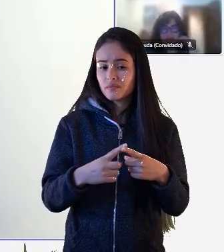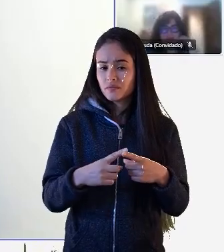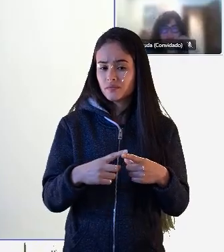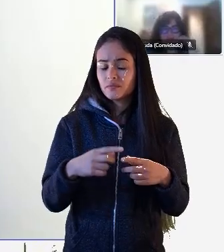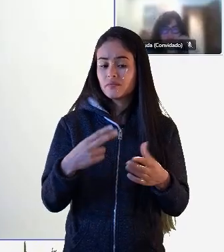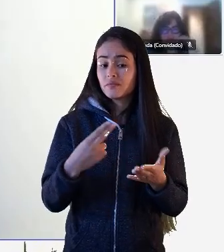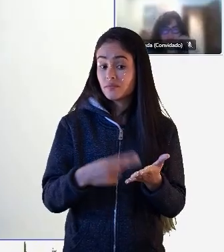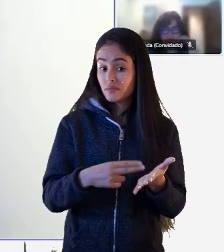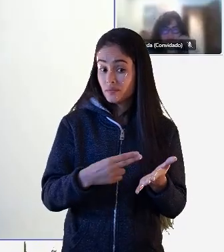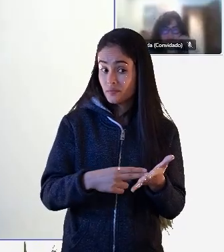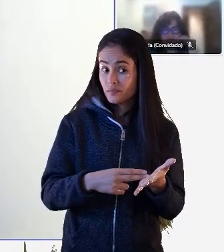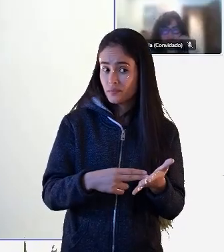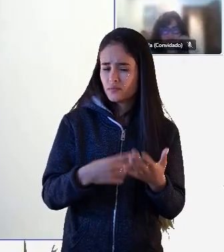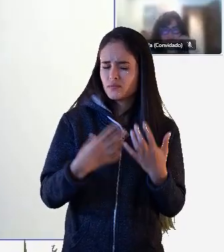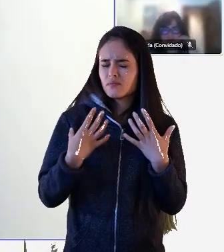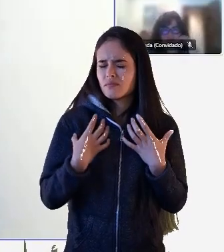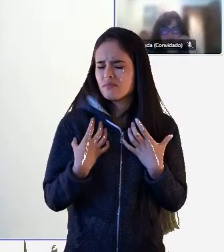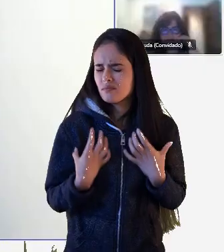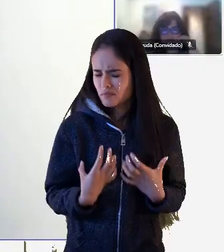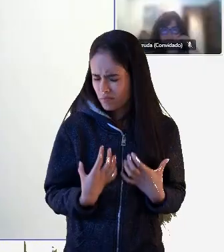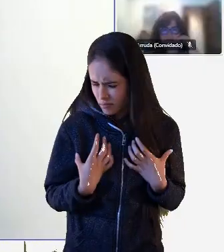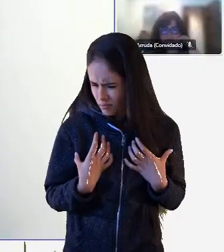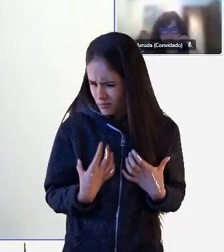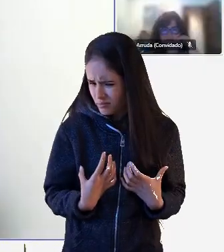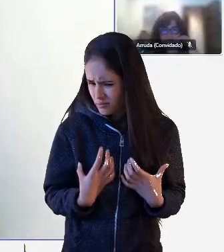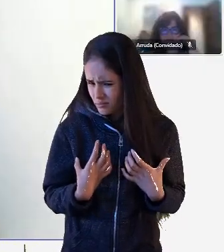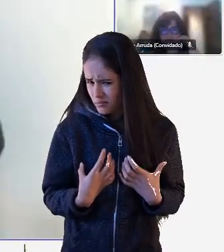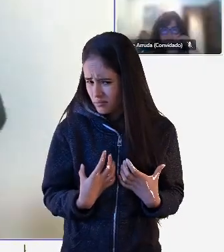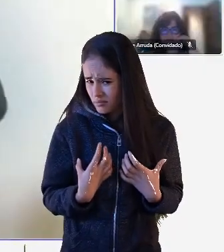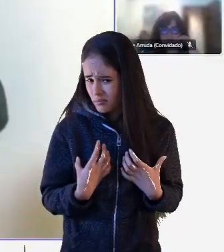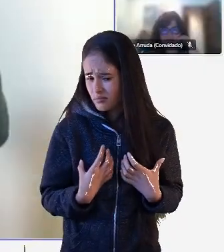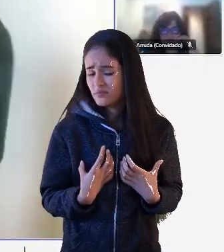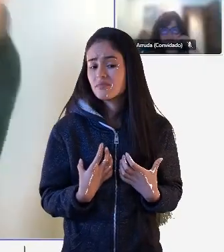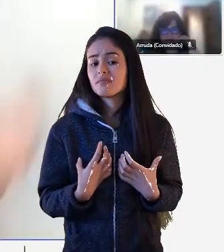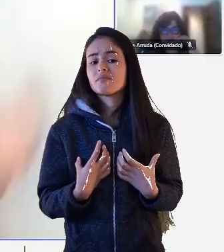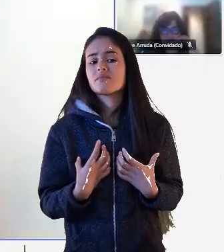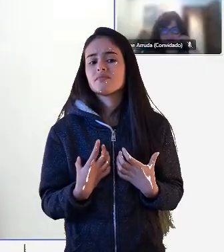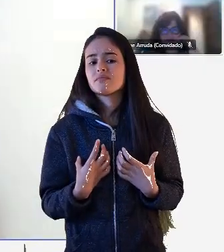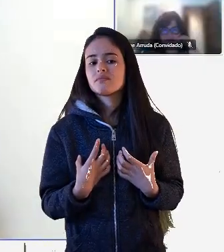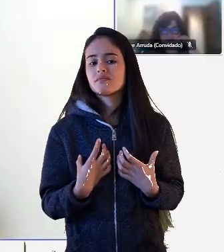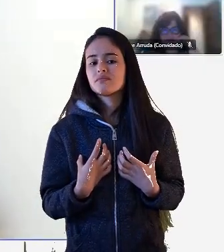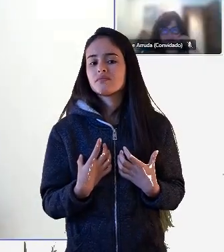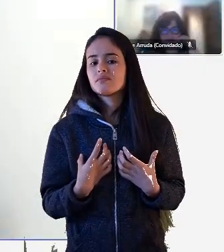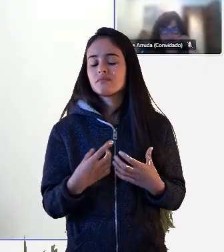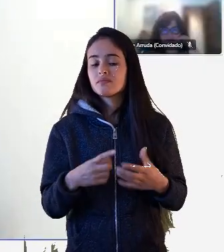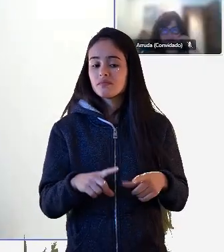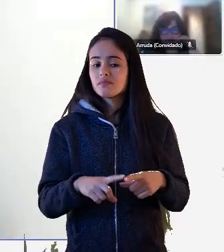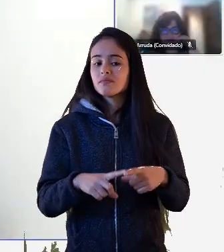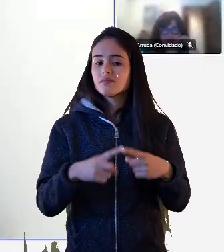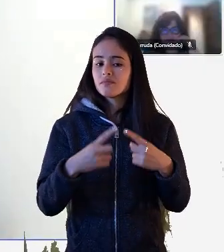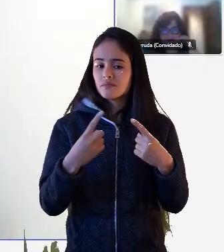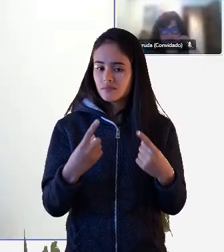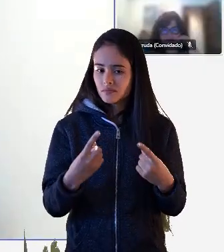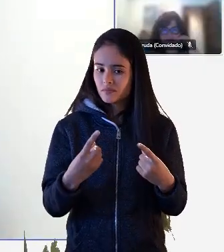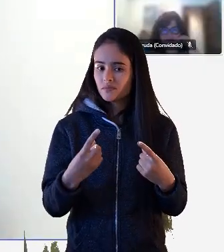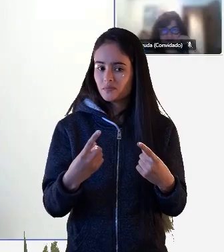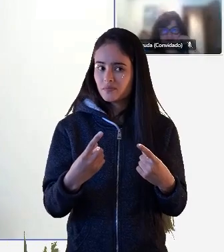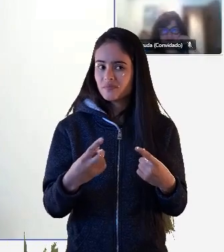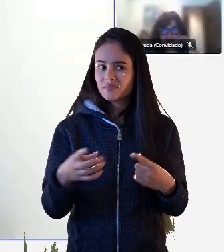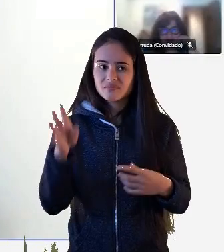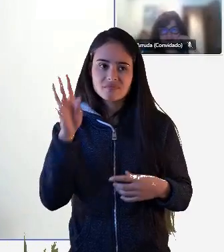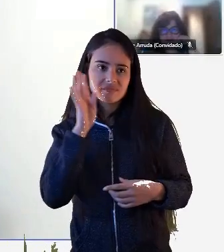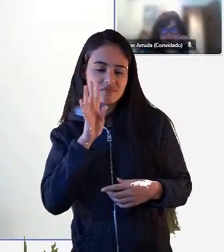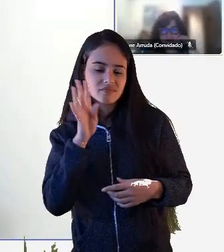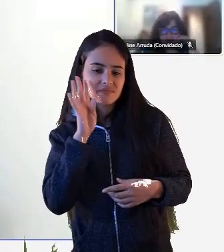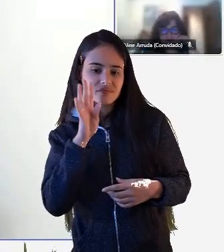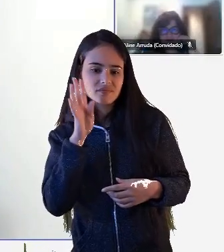Então, a feira tem esse papel e contar com vocês, contar com esse montão de gente, dezenas, centenas de pessoas que fizeram a feira nesse